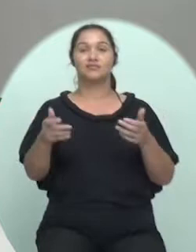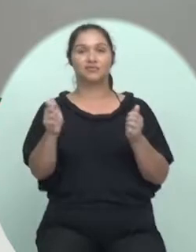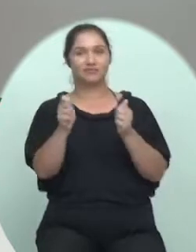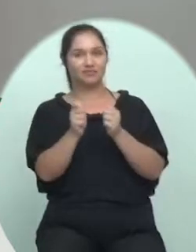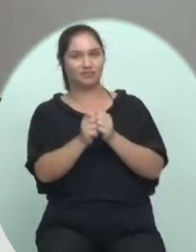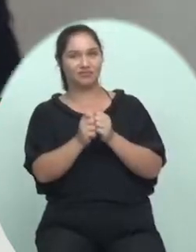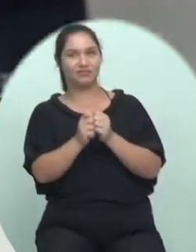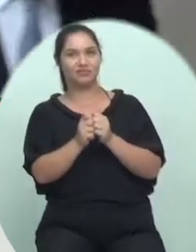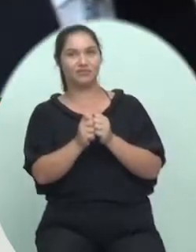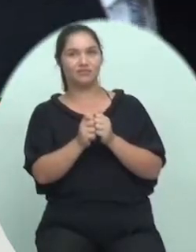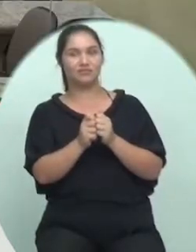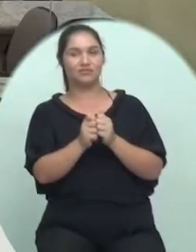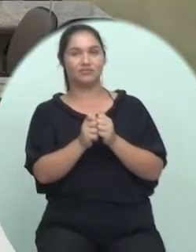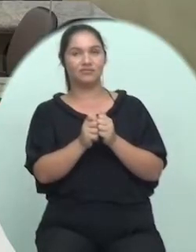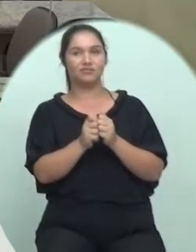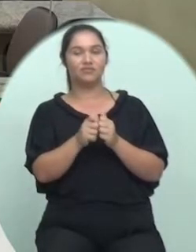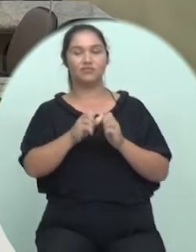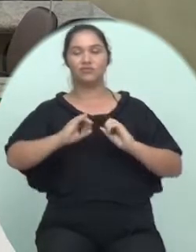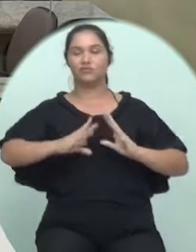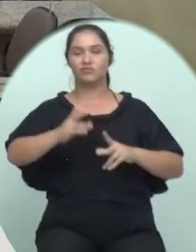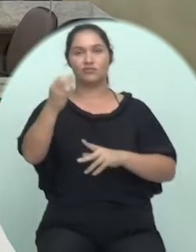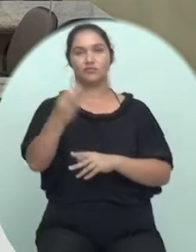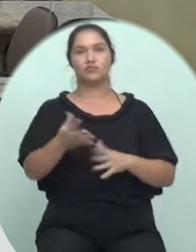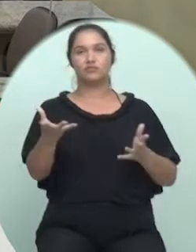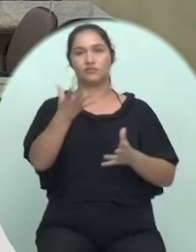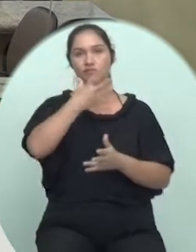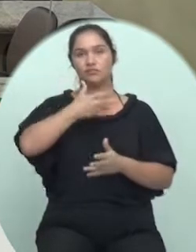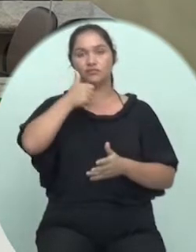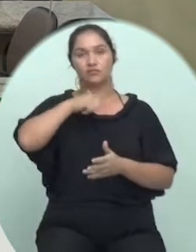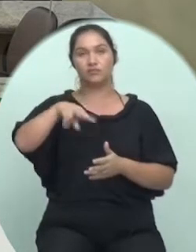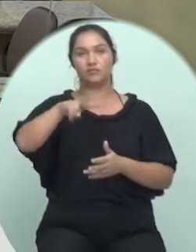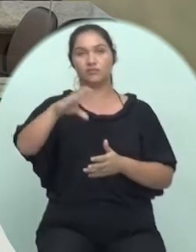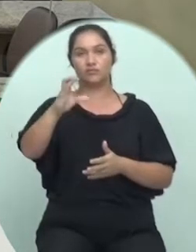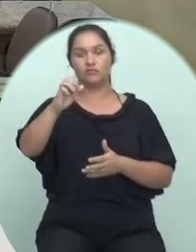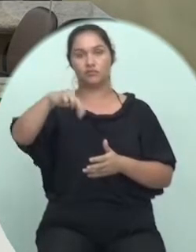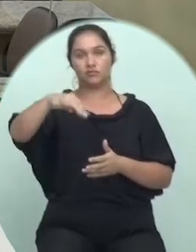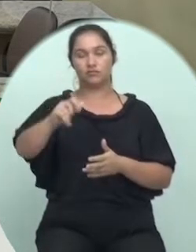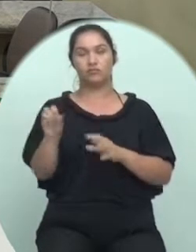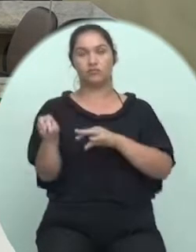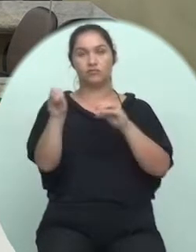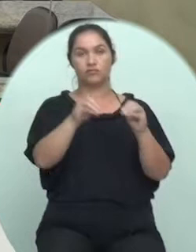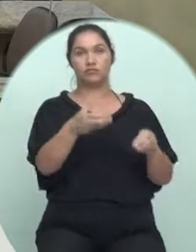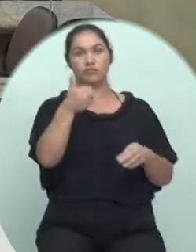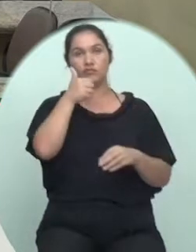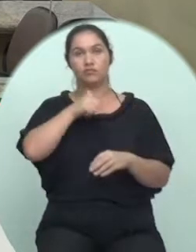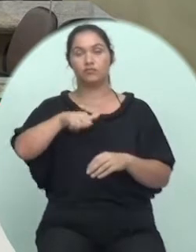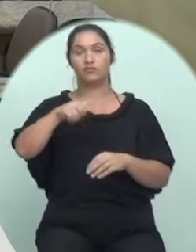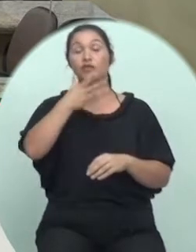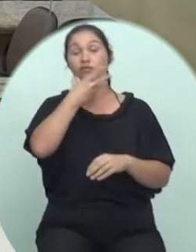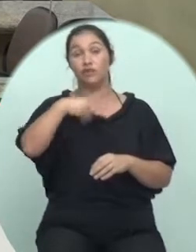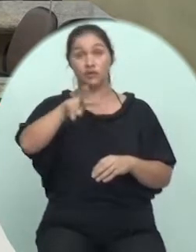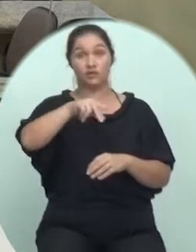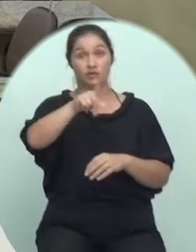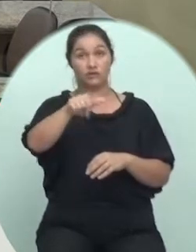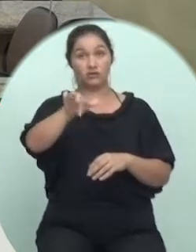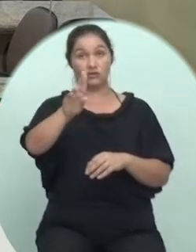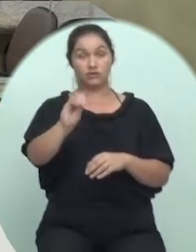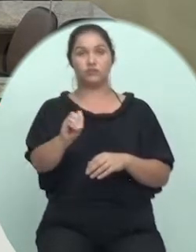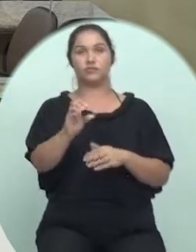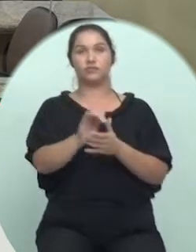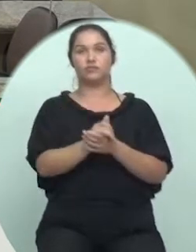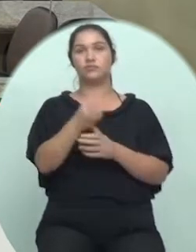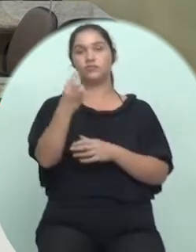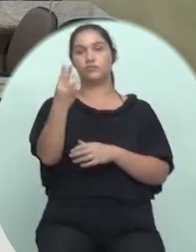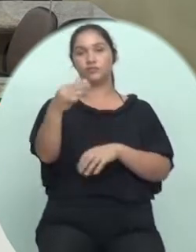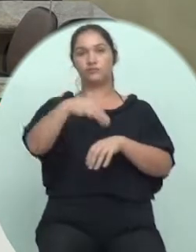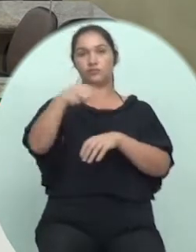Muito obrigado. Com a palavra a vereadora Camila do Nascimento. Declina. Com a palavra o vereador Zélio Casagrande. Vossa Excelência dispõe